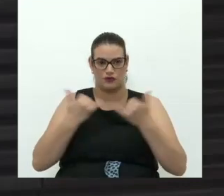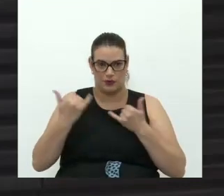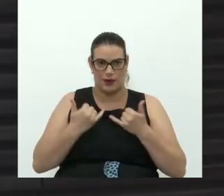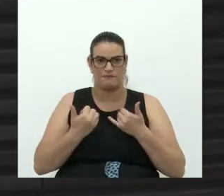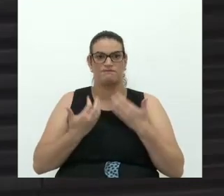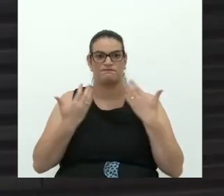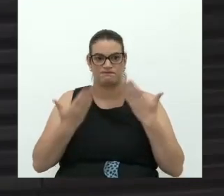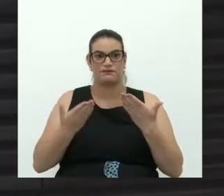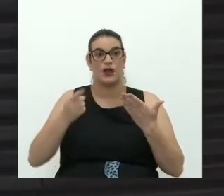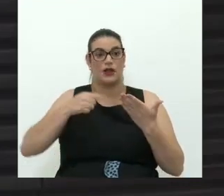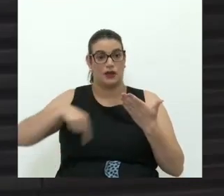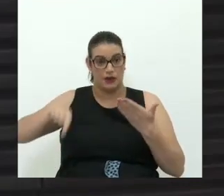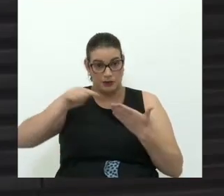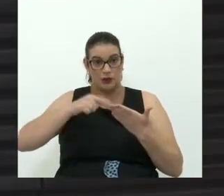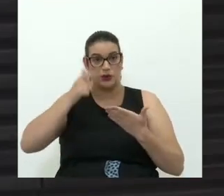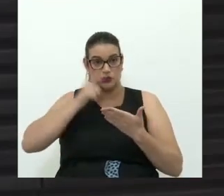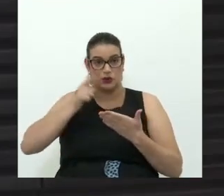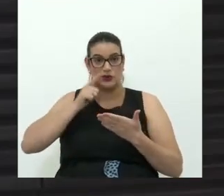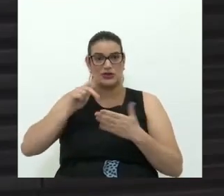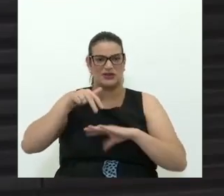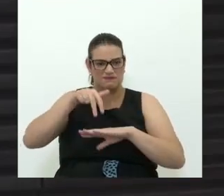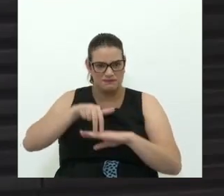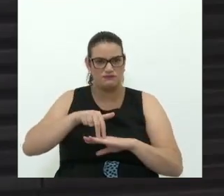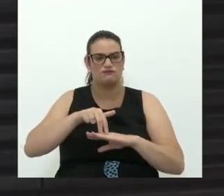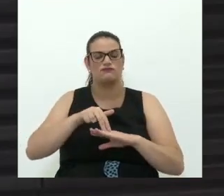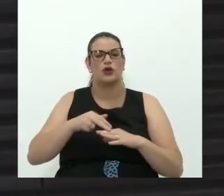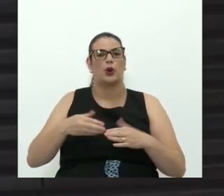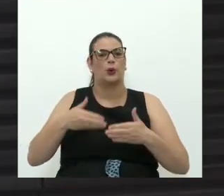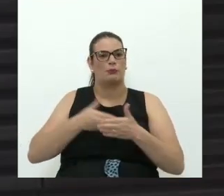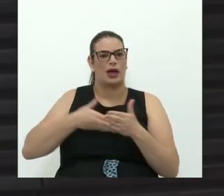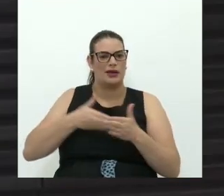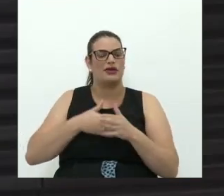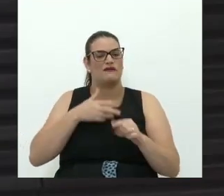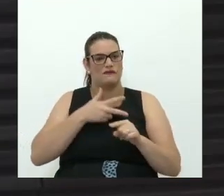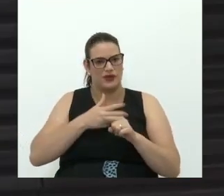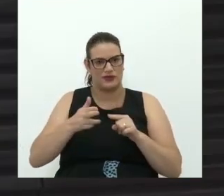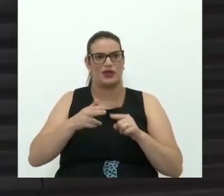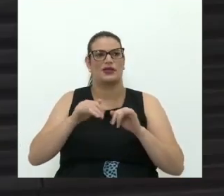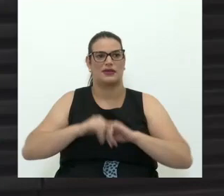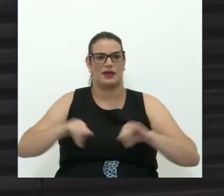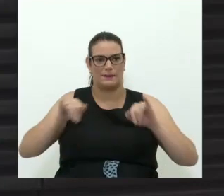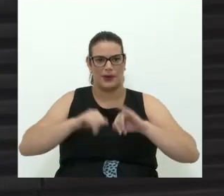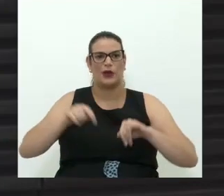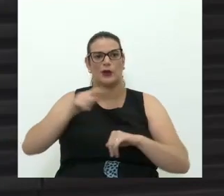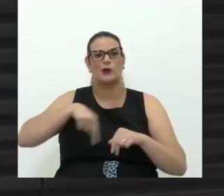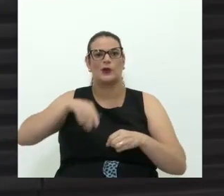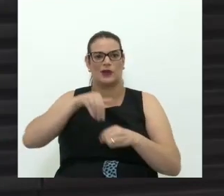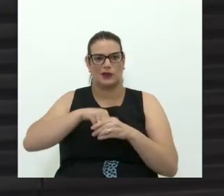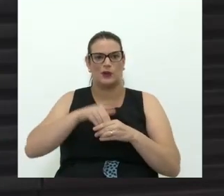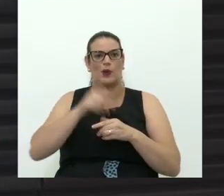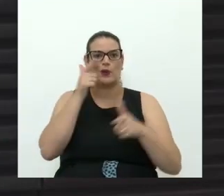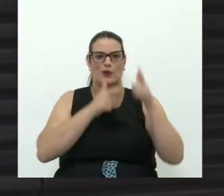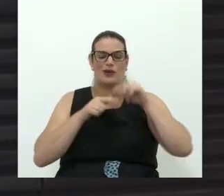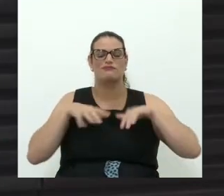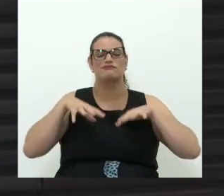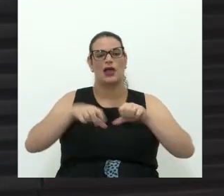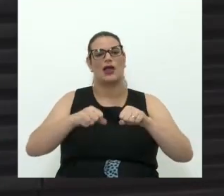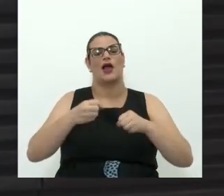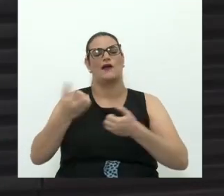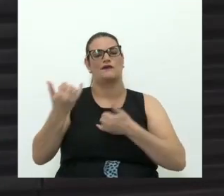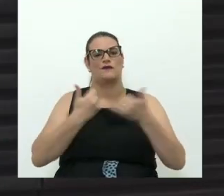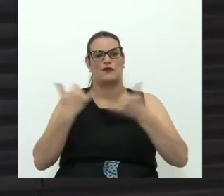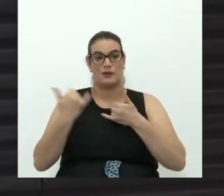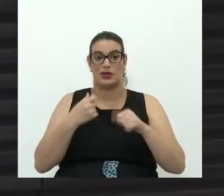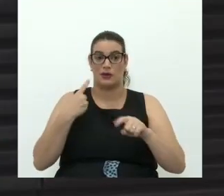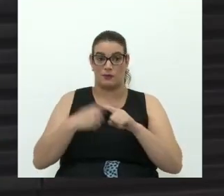e pra gente poder reagir contra as barreiras reais dessa campanha eleitoral a gente também tem como buscar informação porque